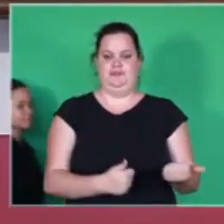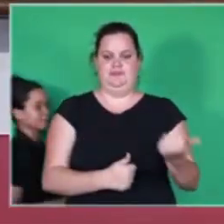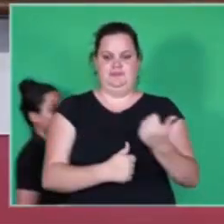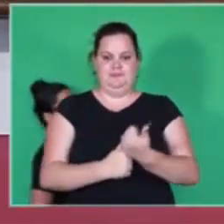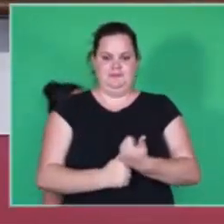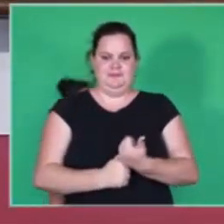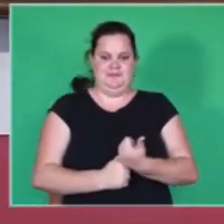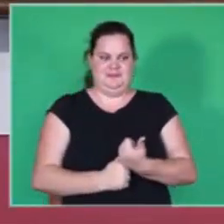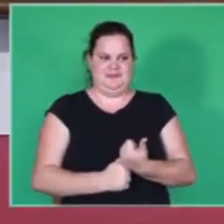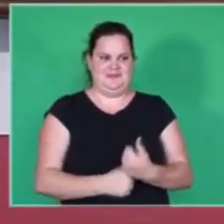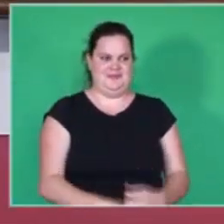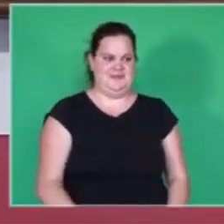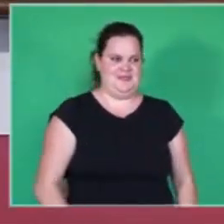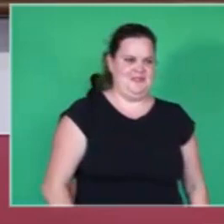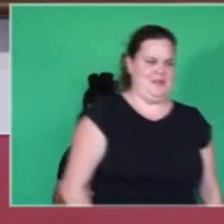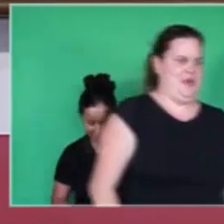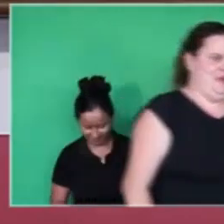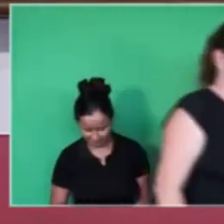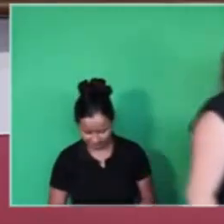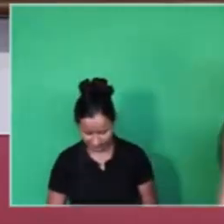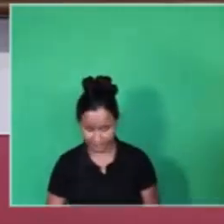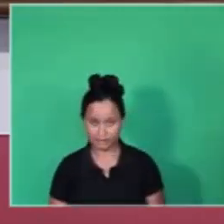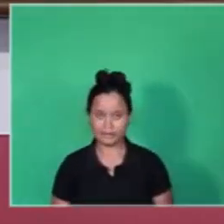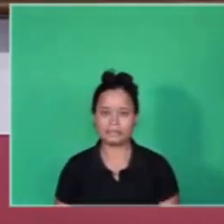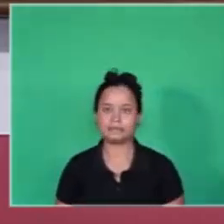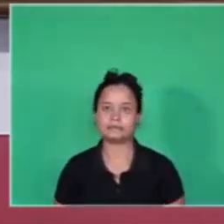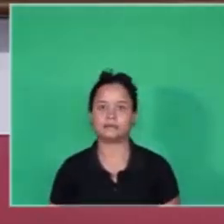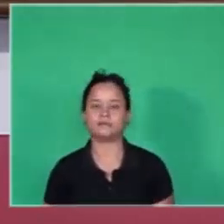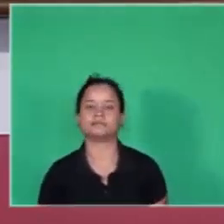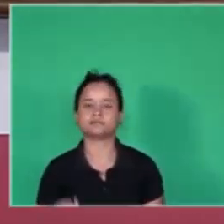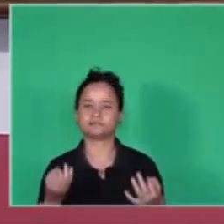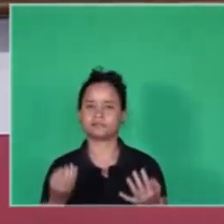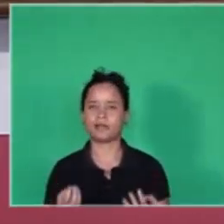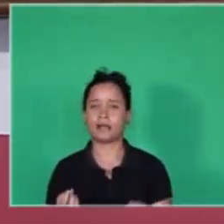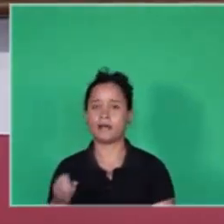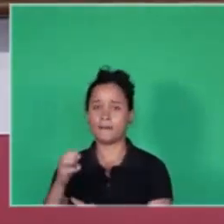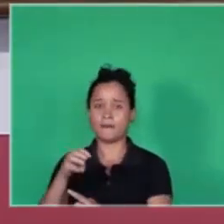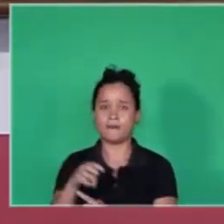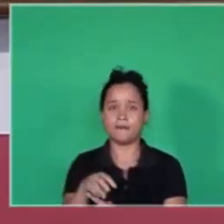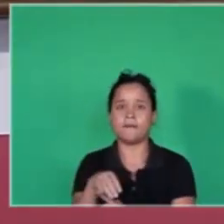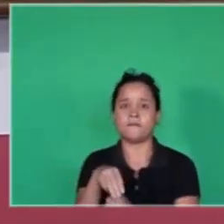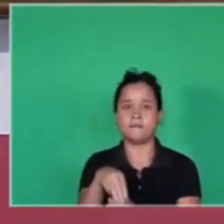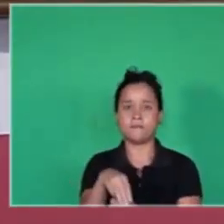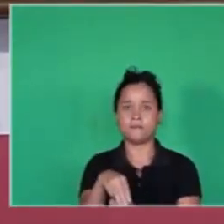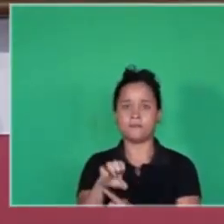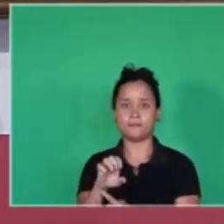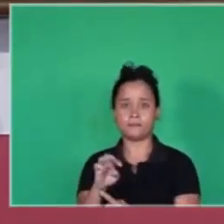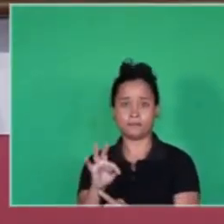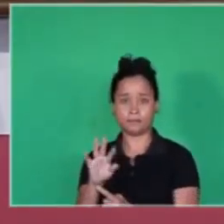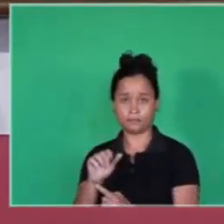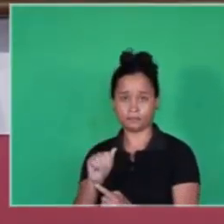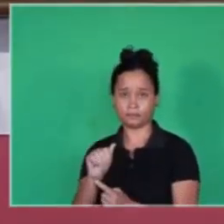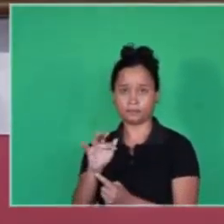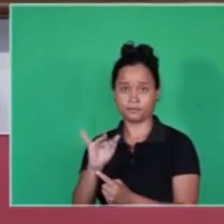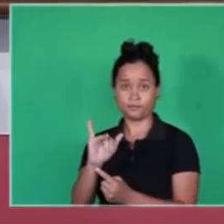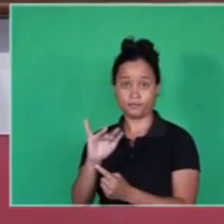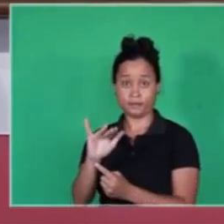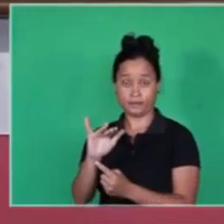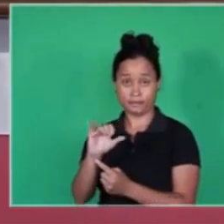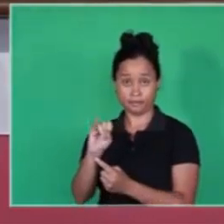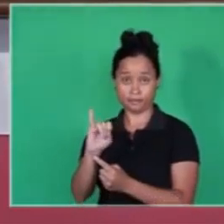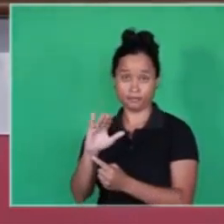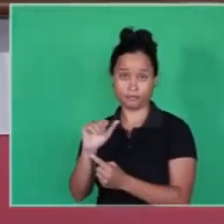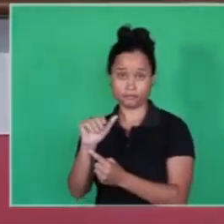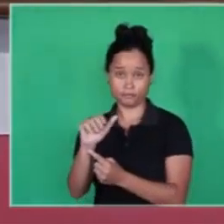aqui. Metafísica está relacionado com duas coisas, dois aspectos. Matéria,